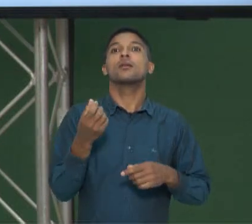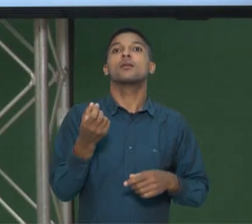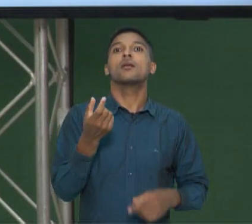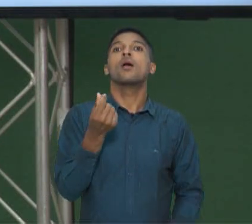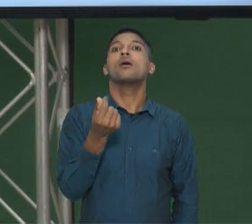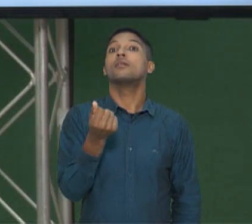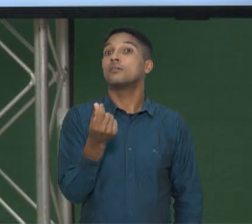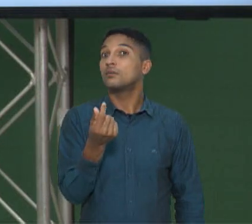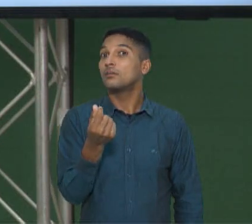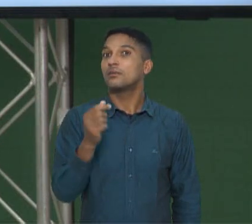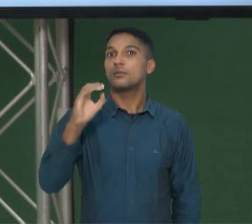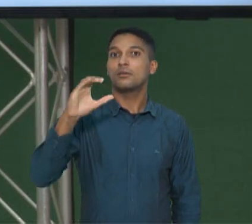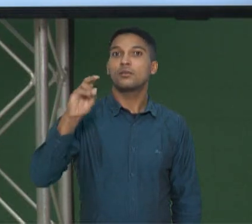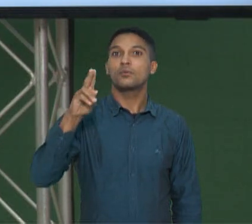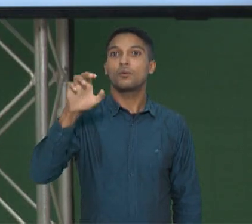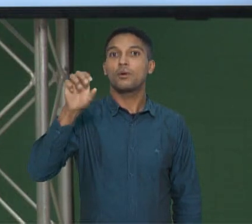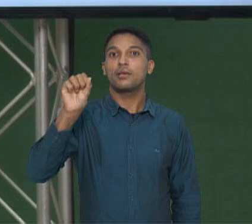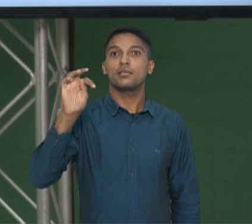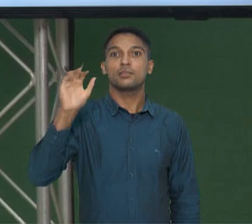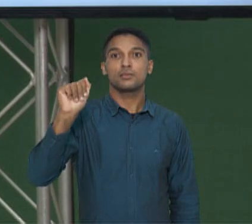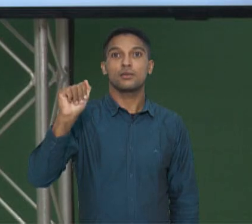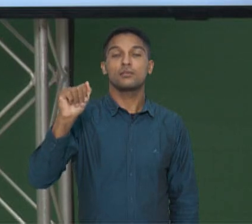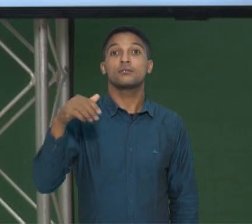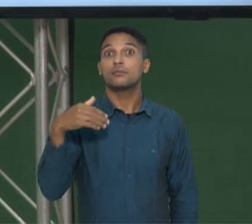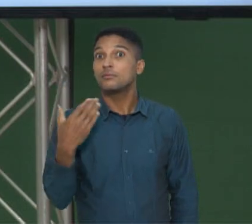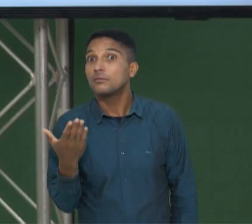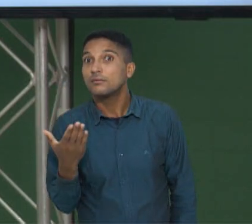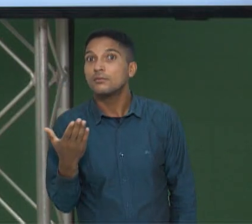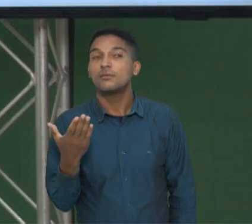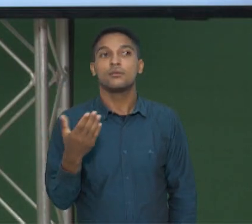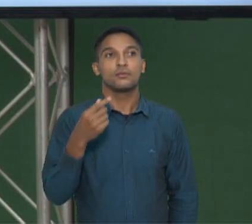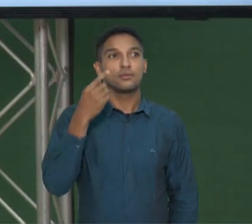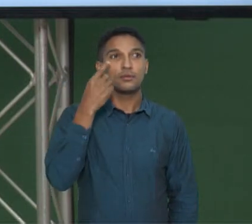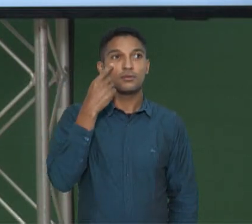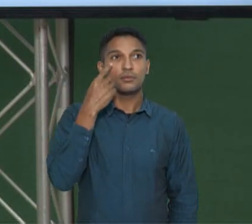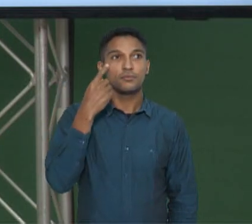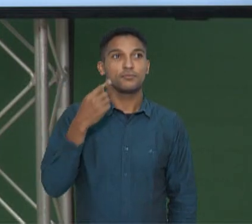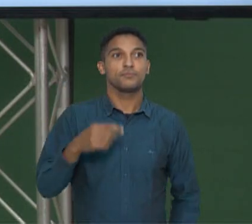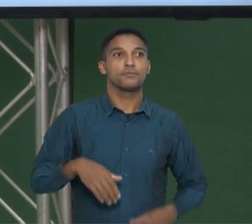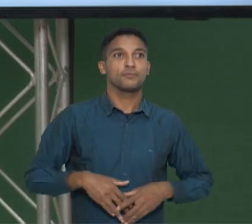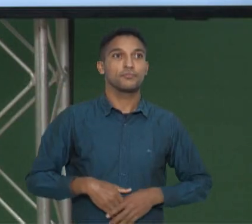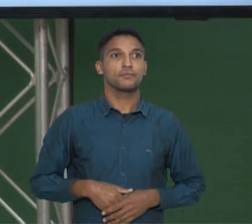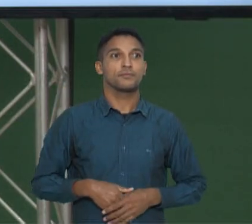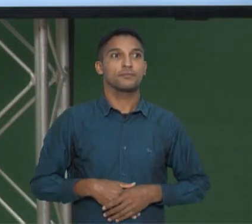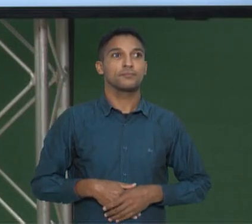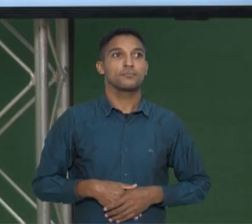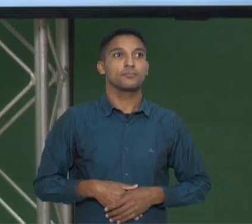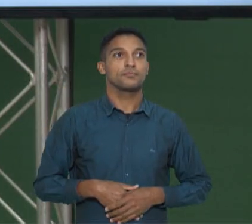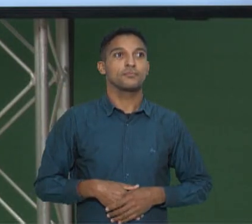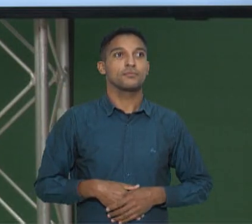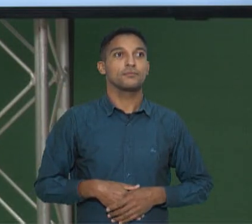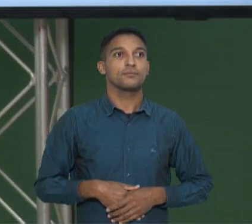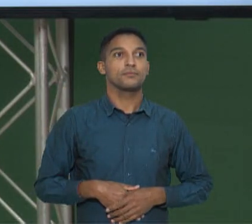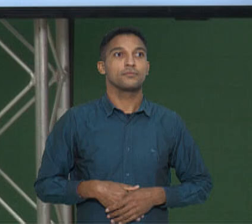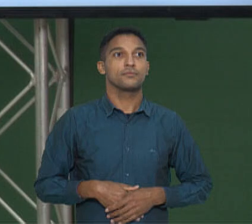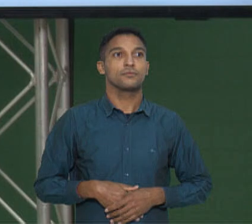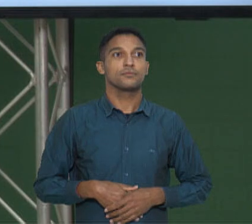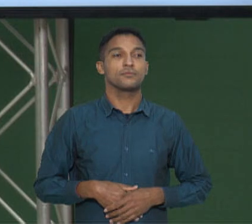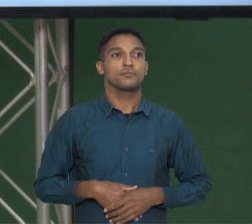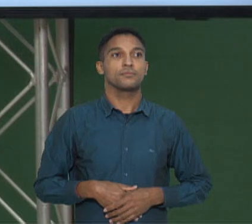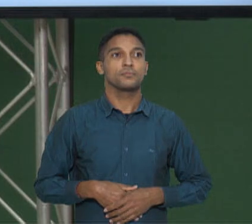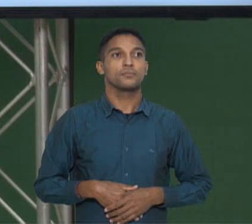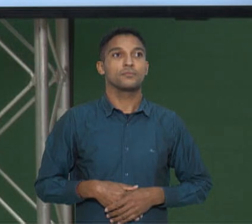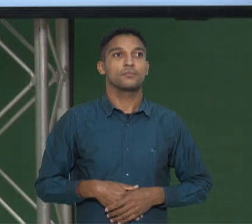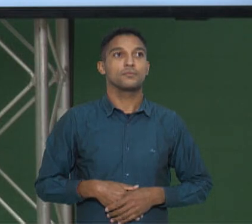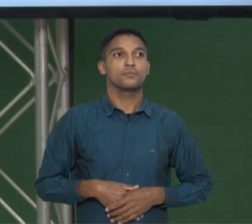Cuesta tanto. E daí seria basicamente utilizando ali a cifra monetária daquele país,